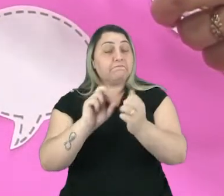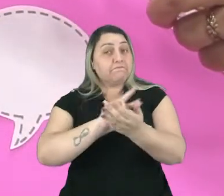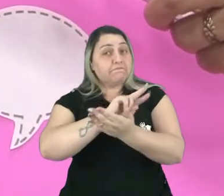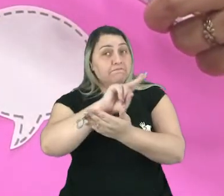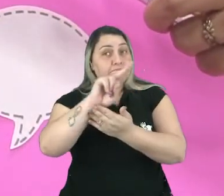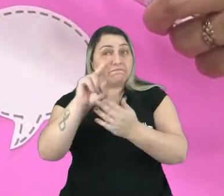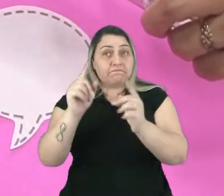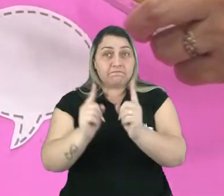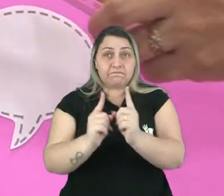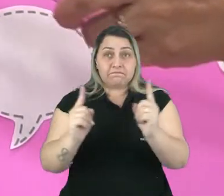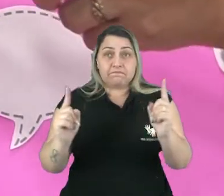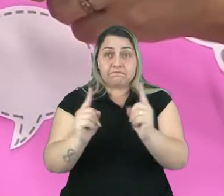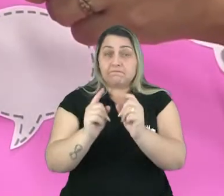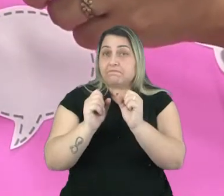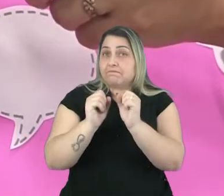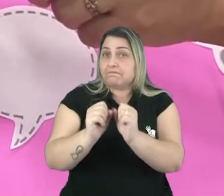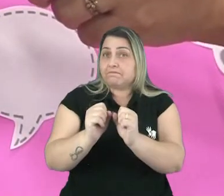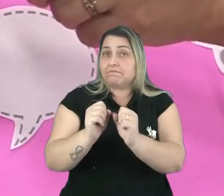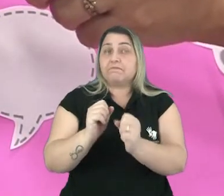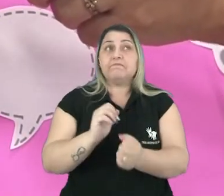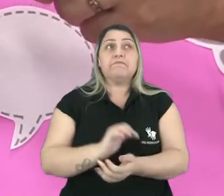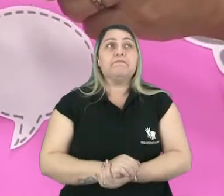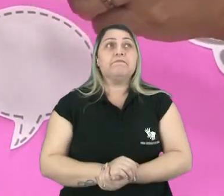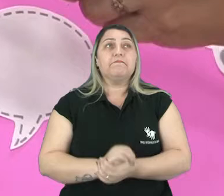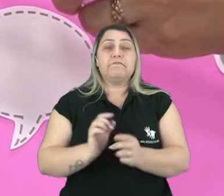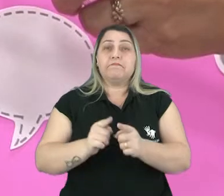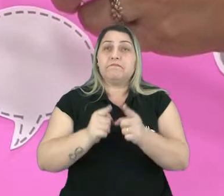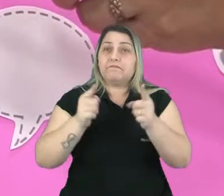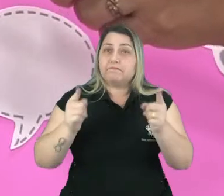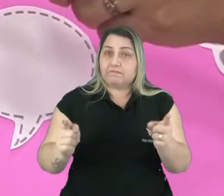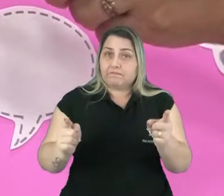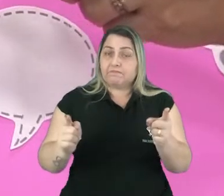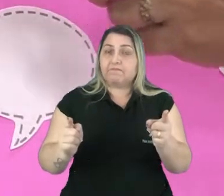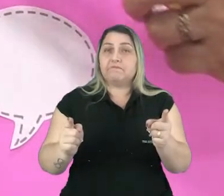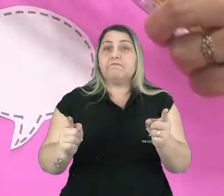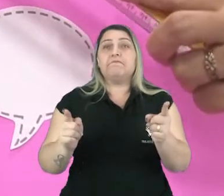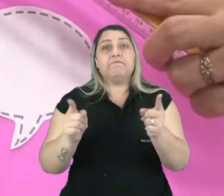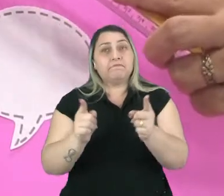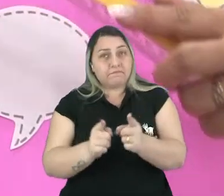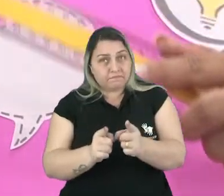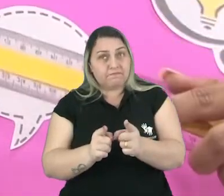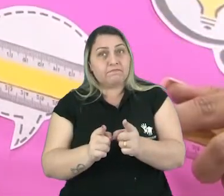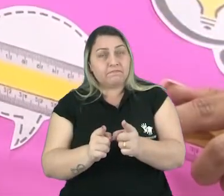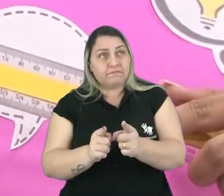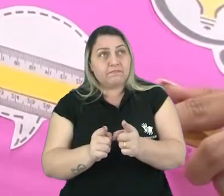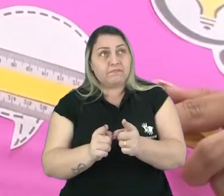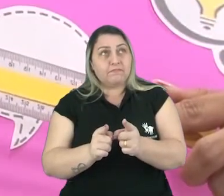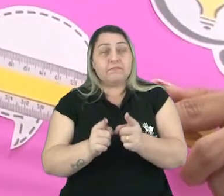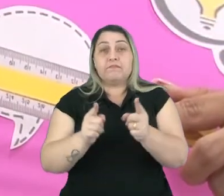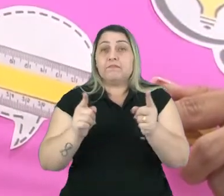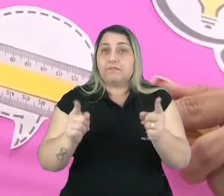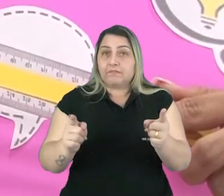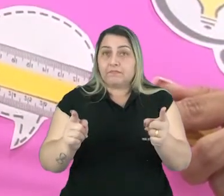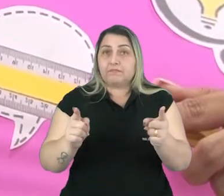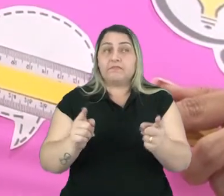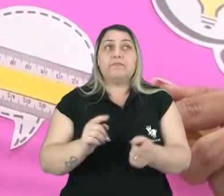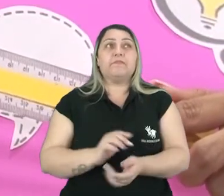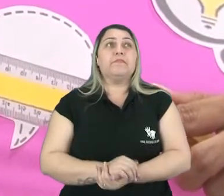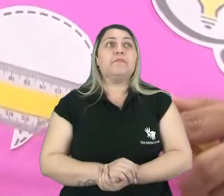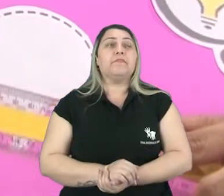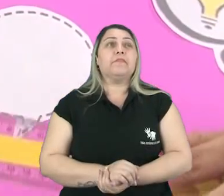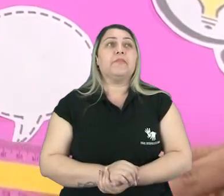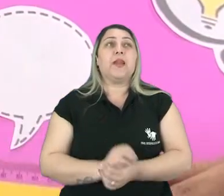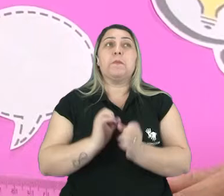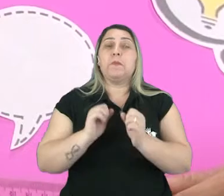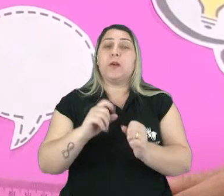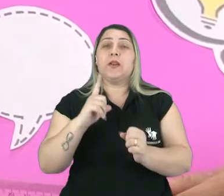diversos tamanhos. Podem ser grande, né, médio, pequeno ou grande.